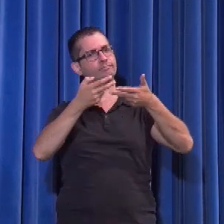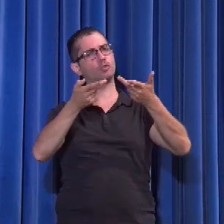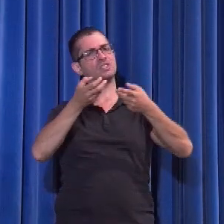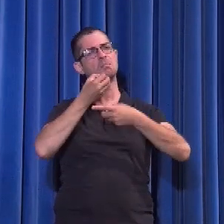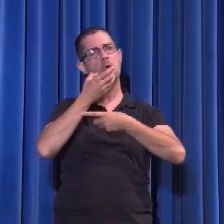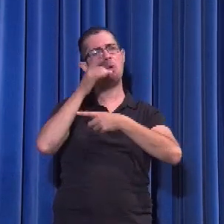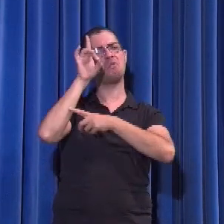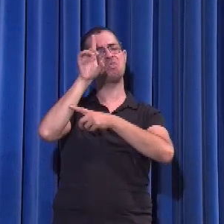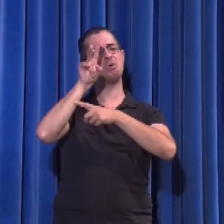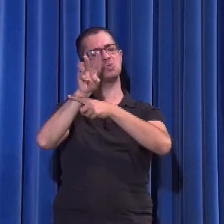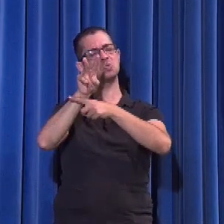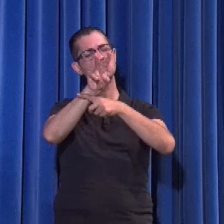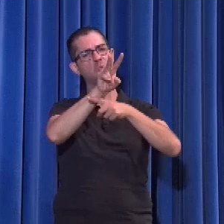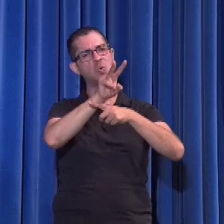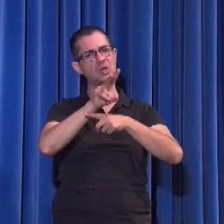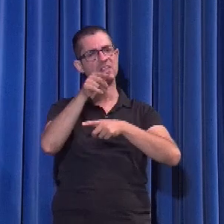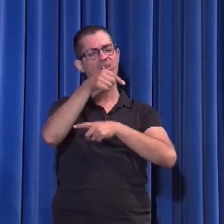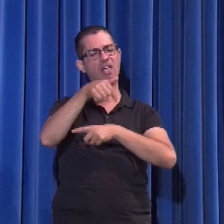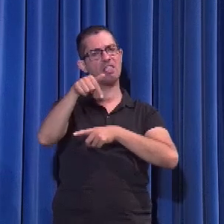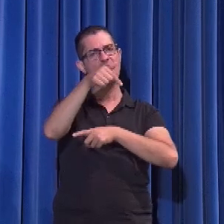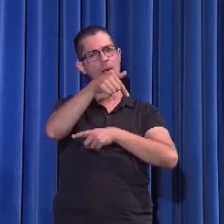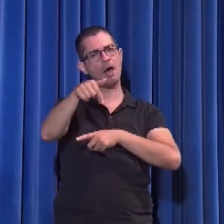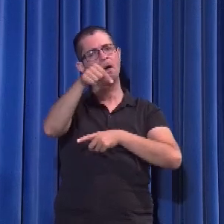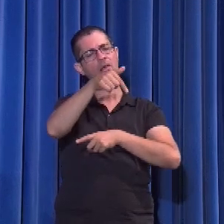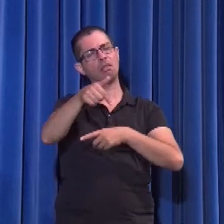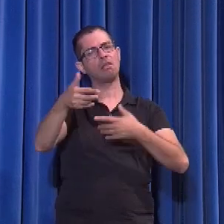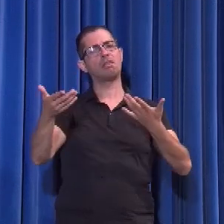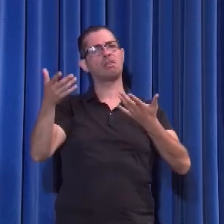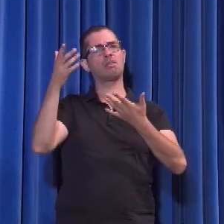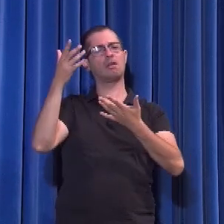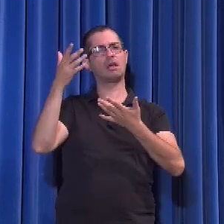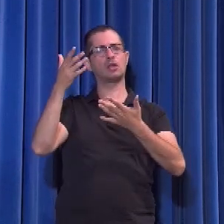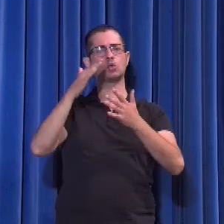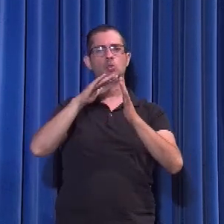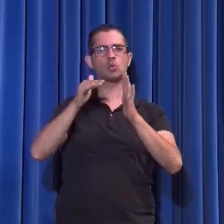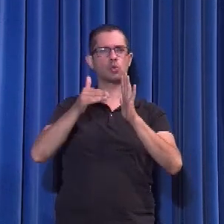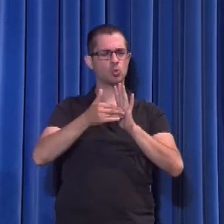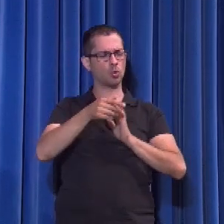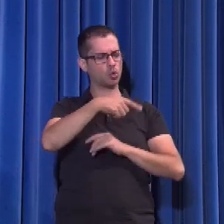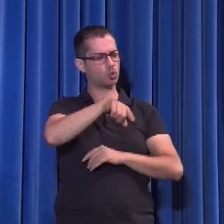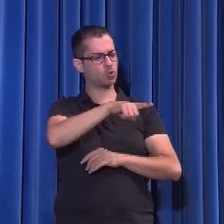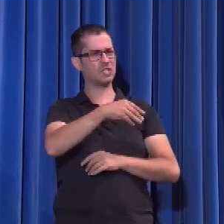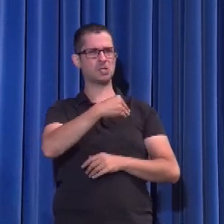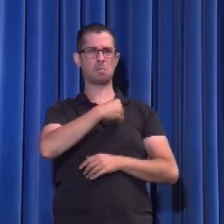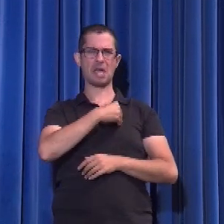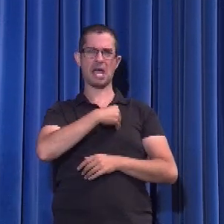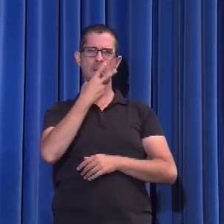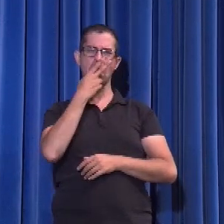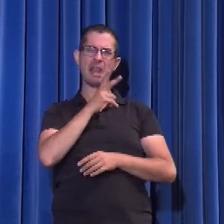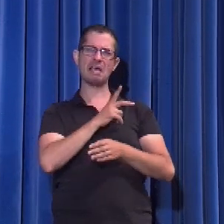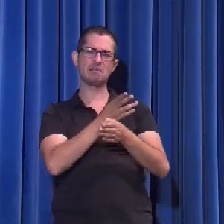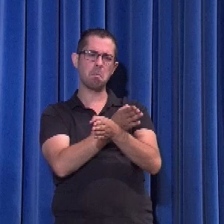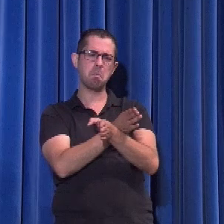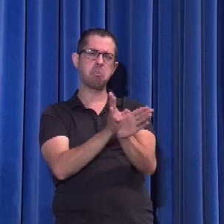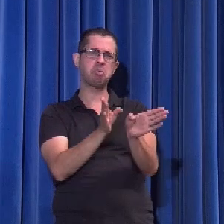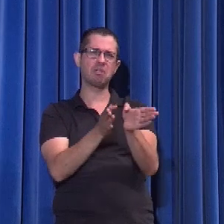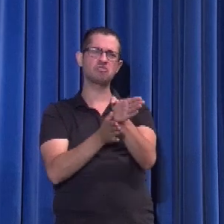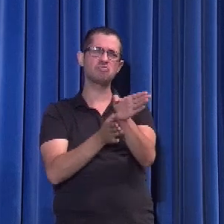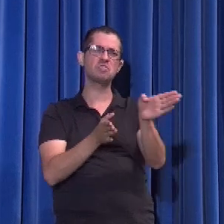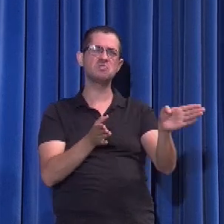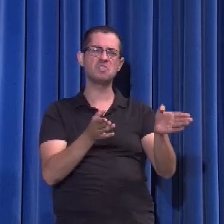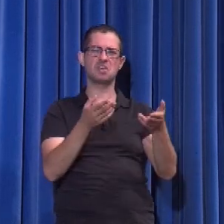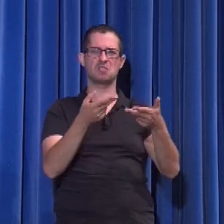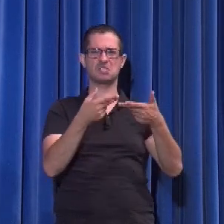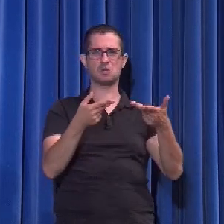conserva as semanas determinadas na cega. As vossas iniquidades desviam estas coisas, e os vossos